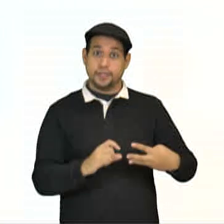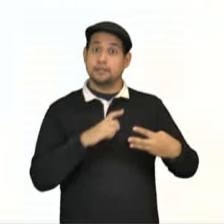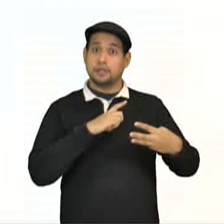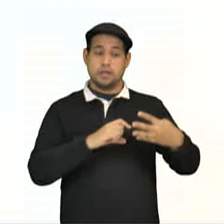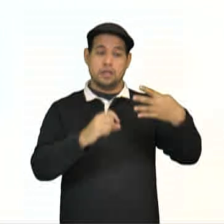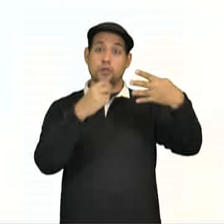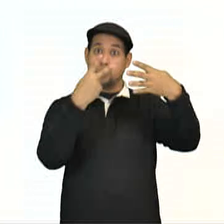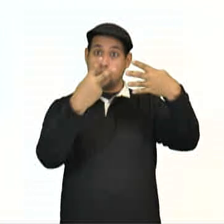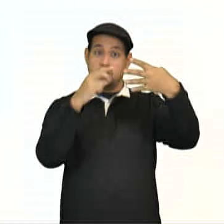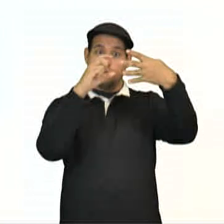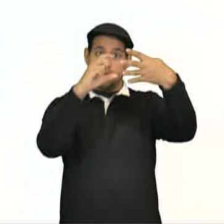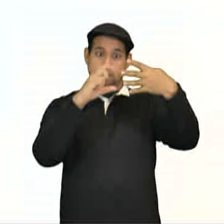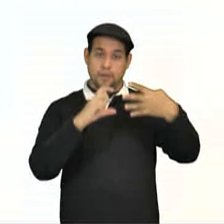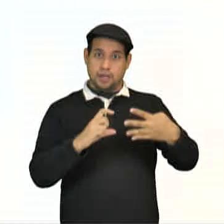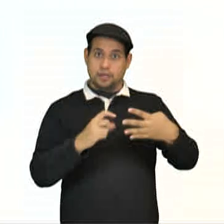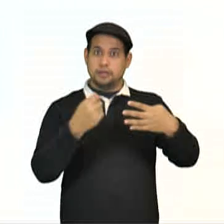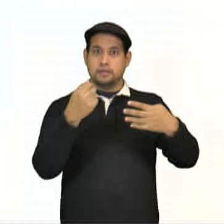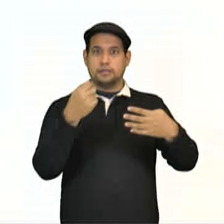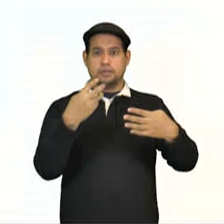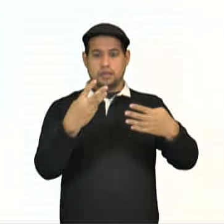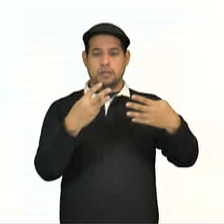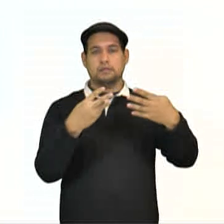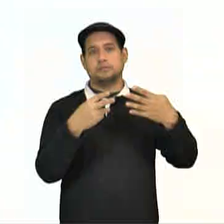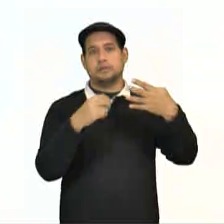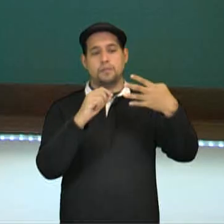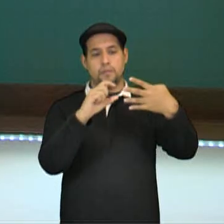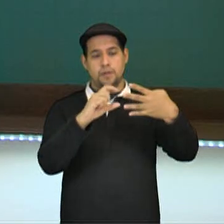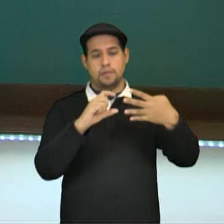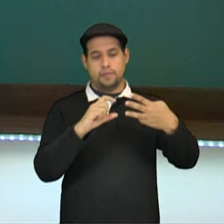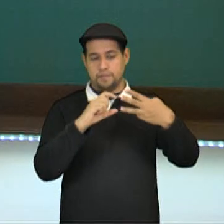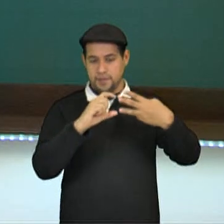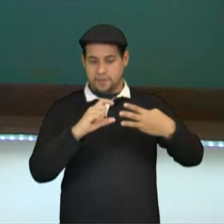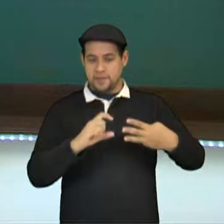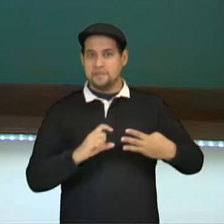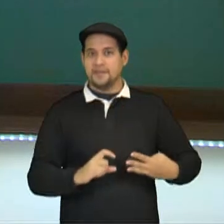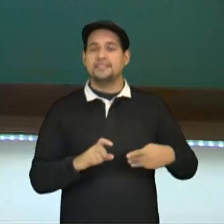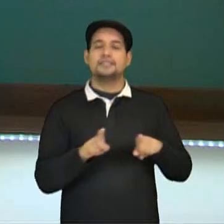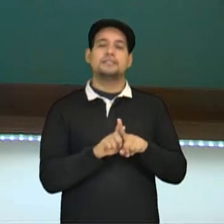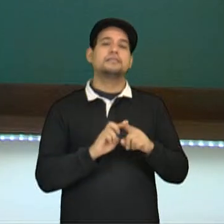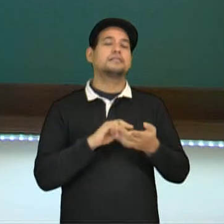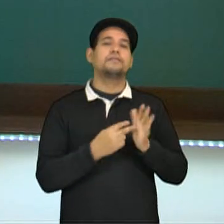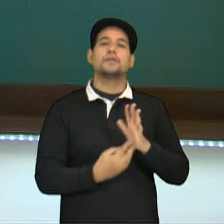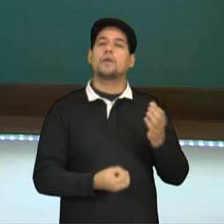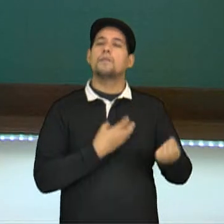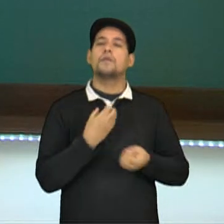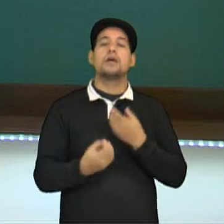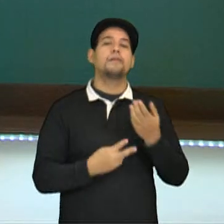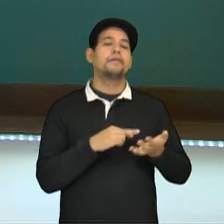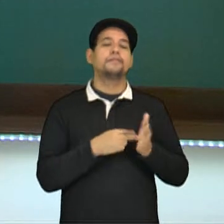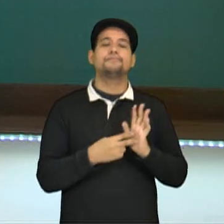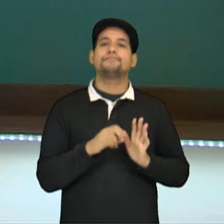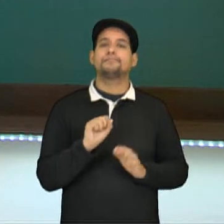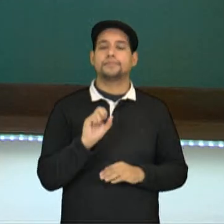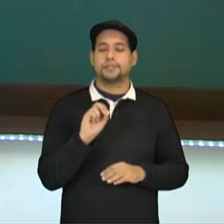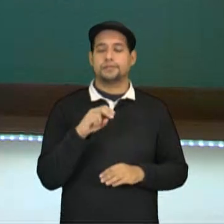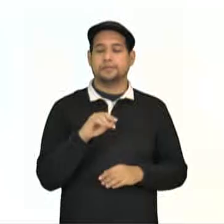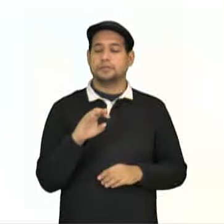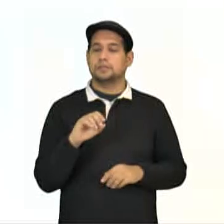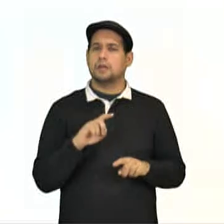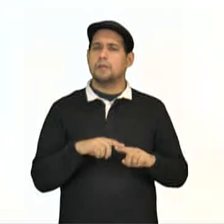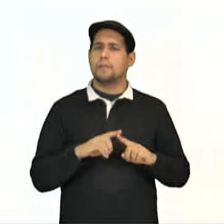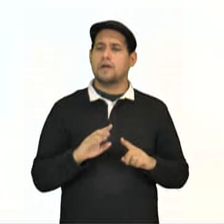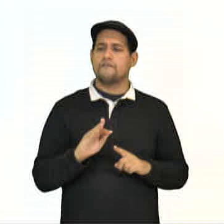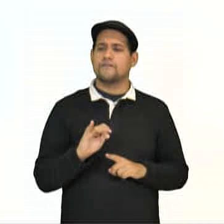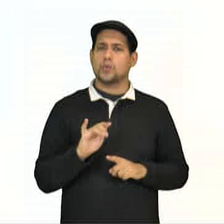e 2 tercetos. Isso se torna, faz com que o poema se torne um soneto. A figura